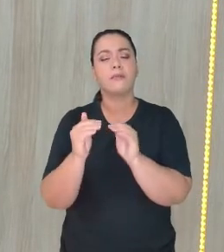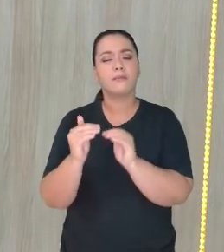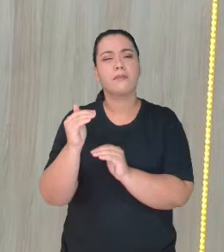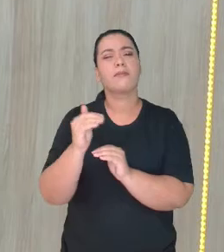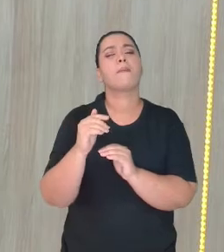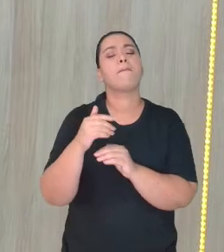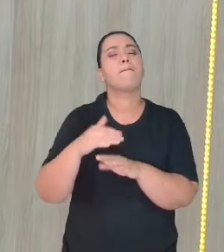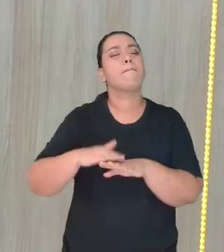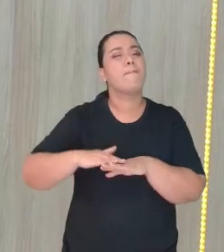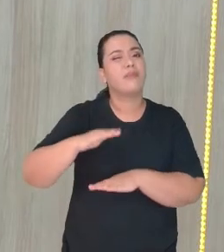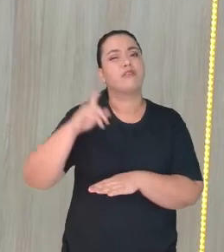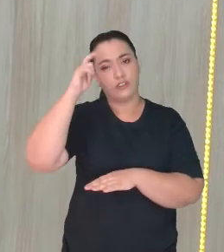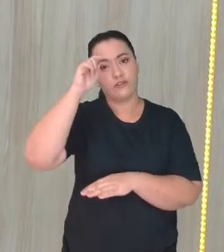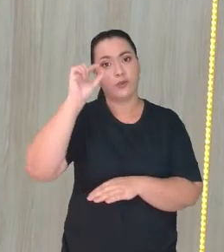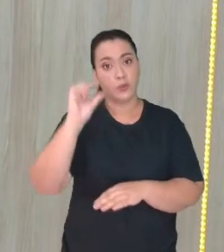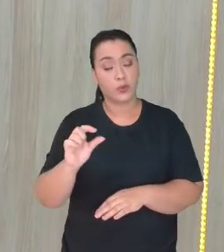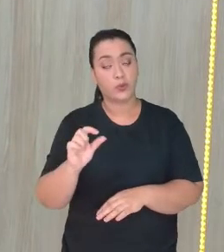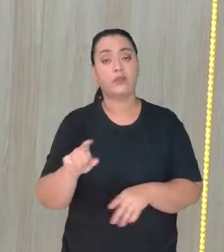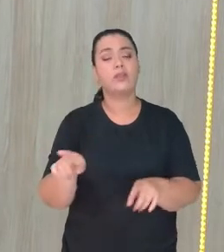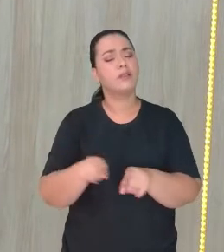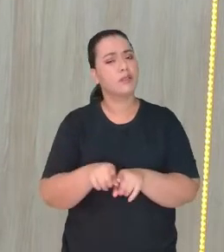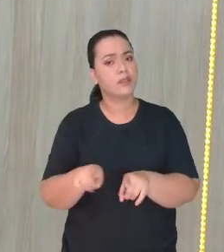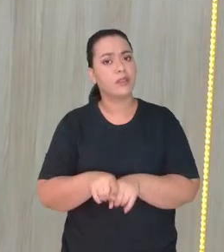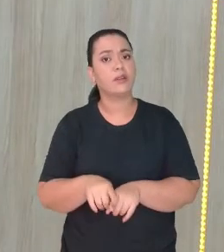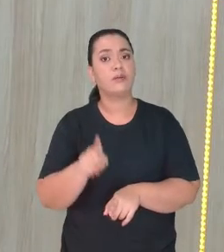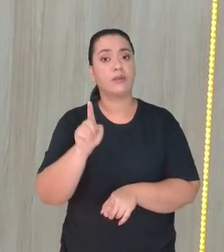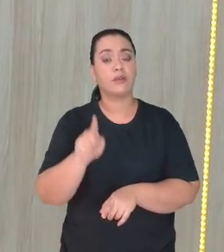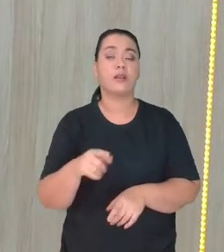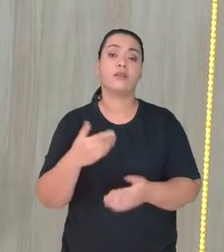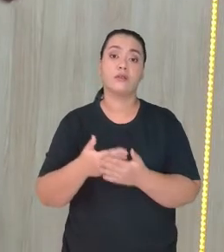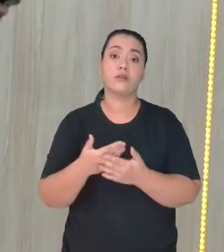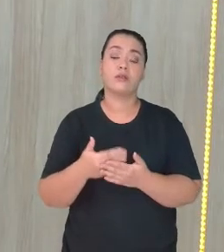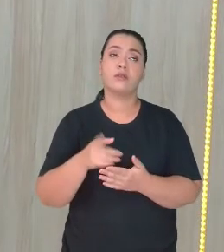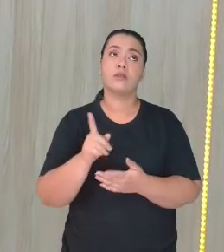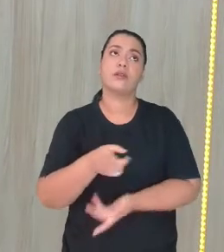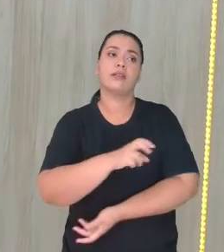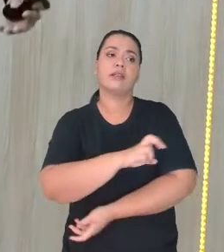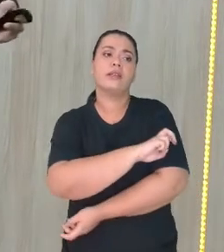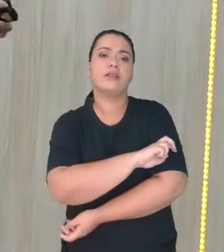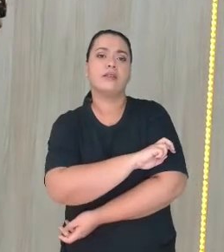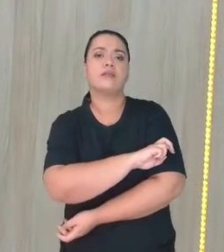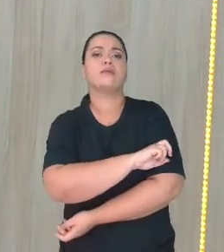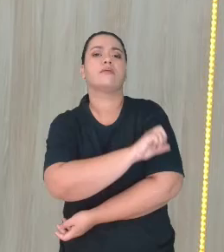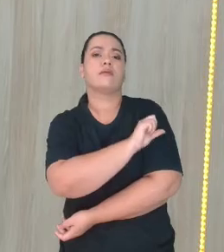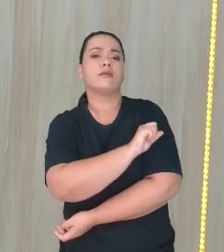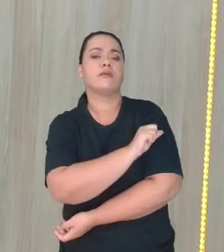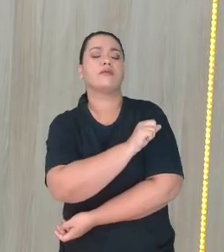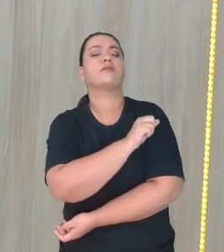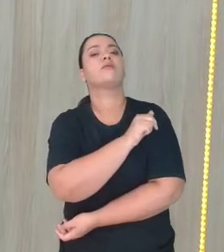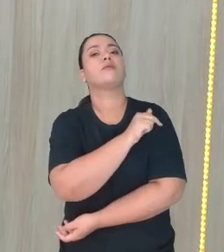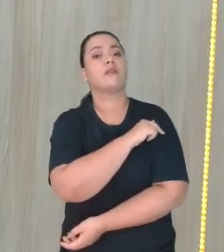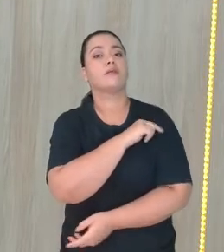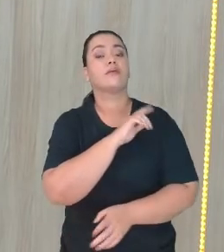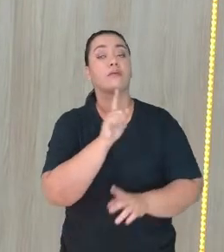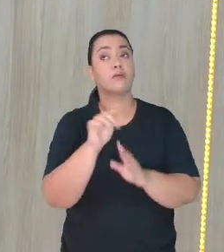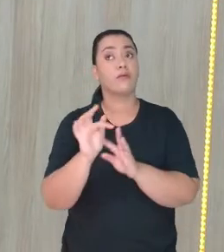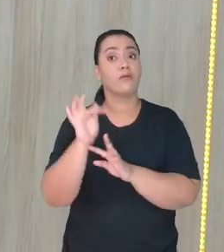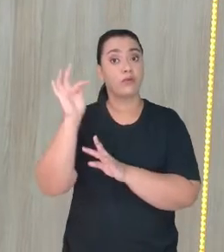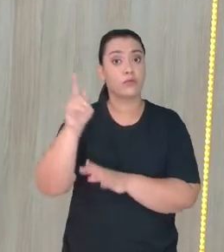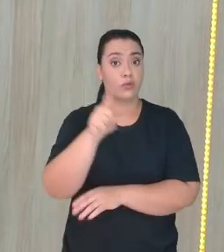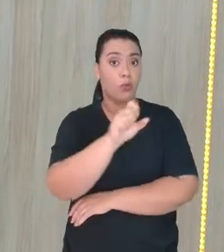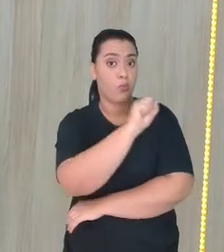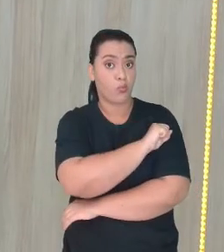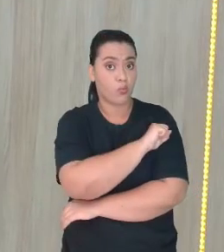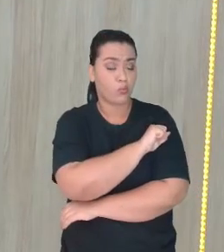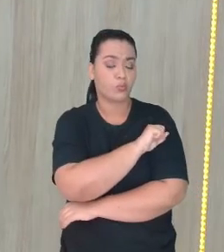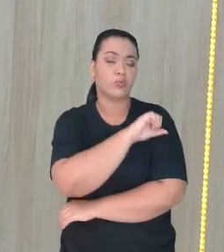o nível, certo? Da mesma forma para assuntos do 5º ano e assim por diante. Então, quando você estiver lá no 8º